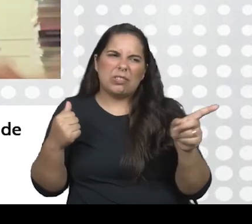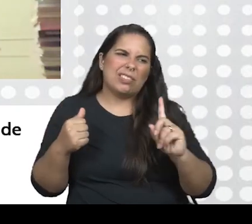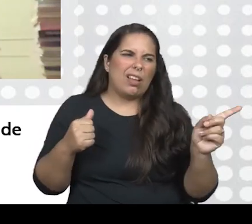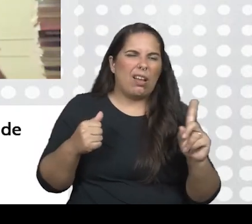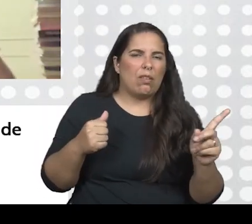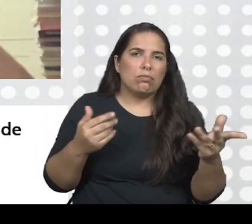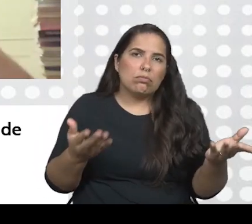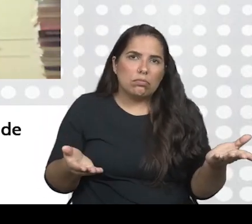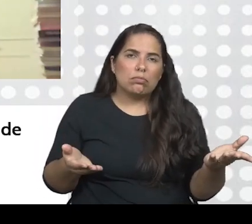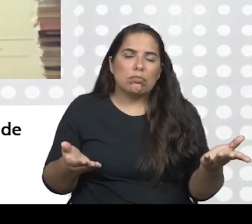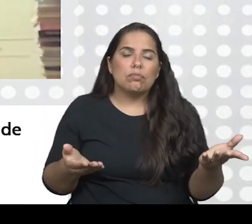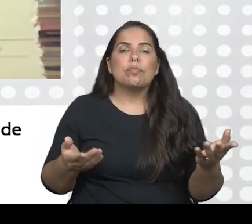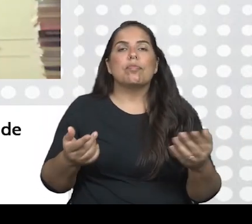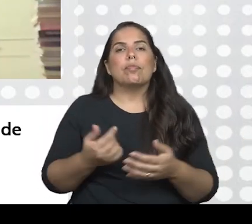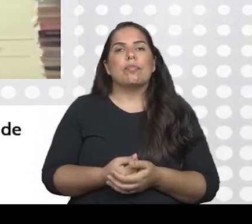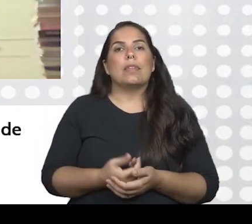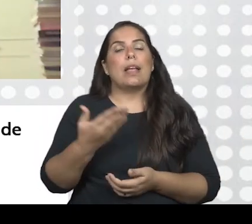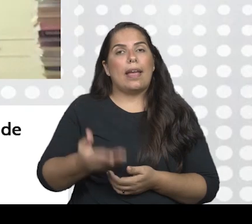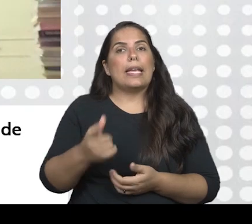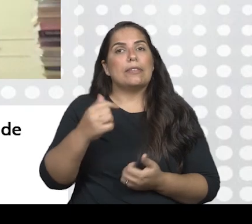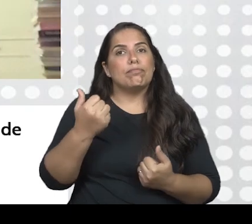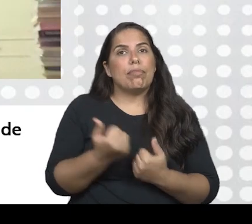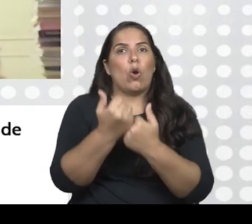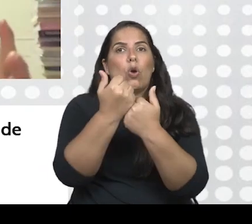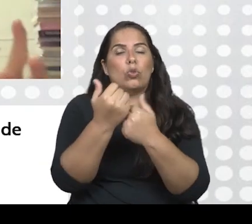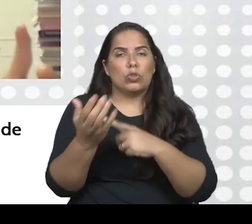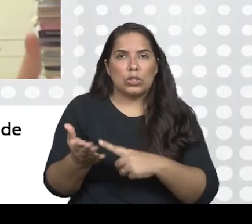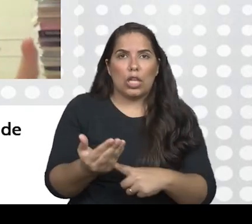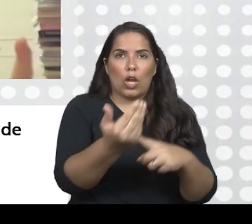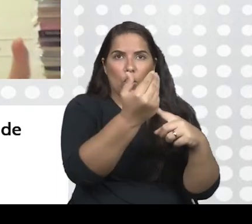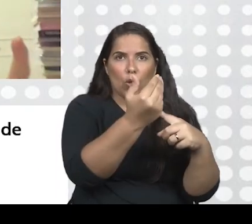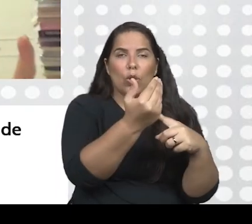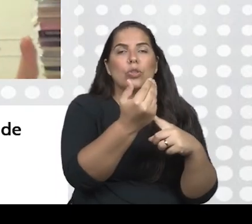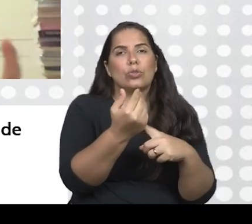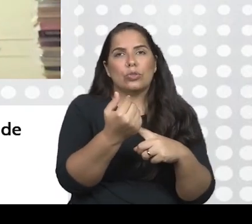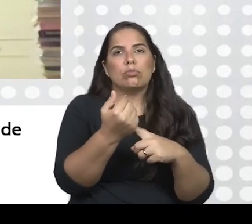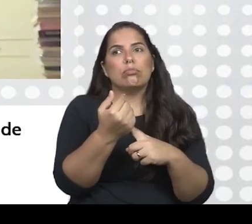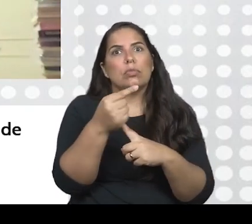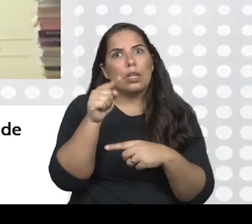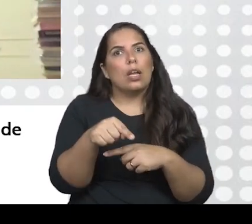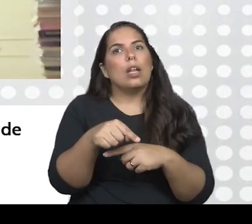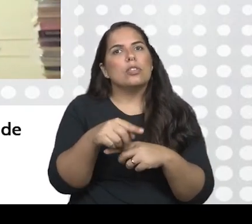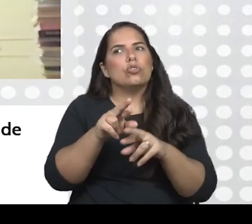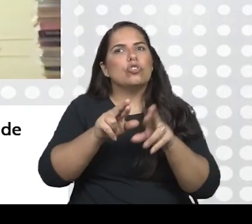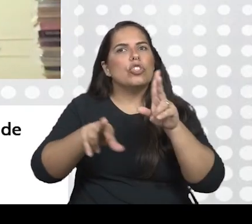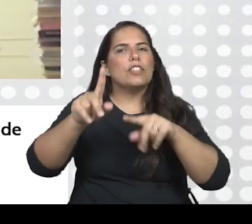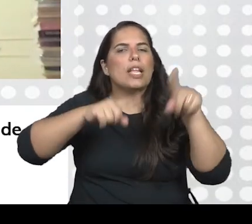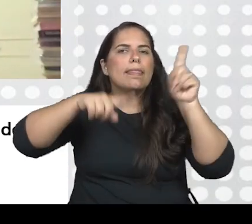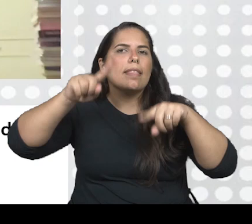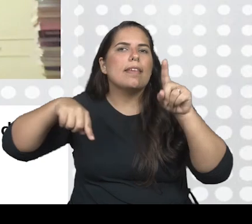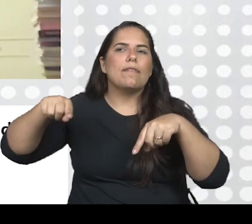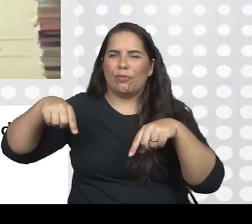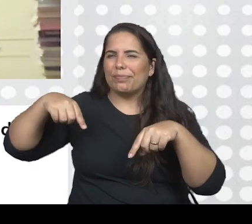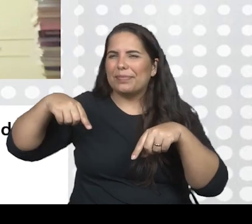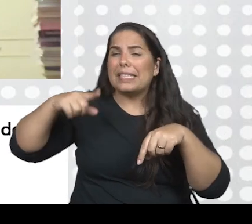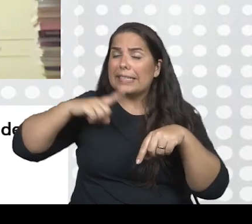não funciona. E aí, esses suportes tecnológicos, eles são de diferentes níveis, tá?